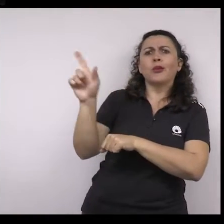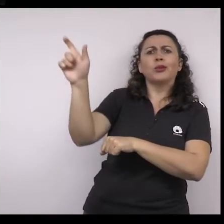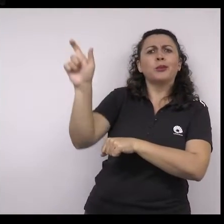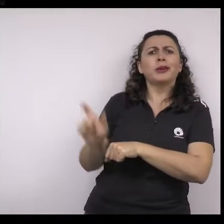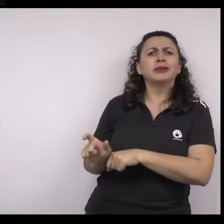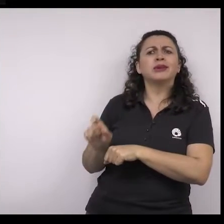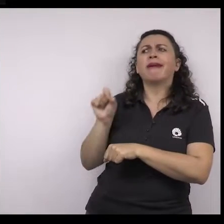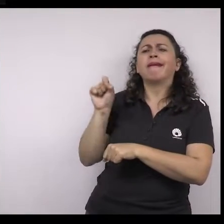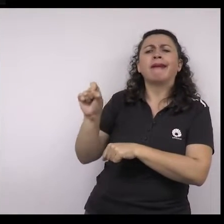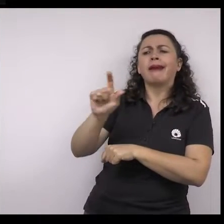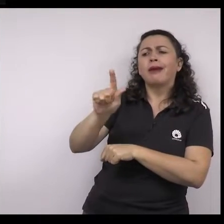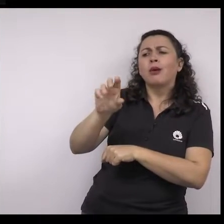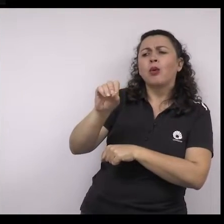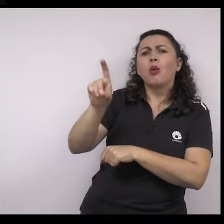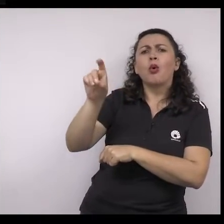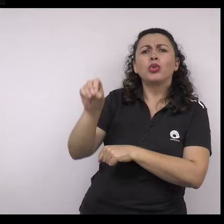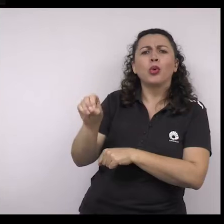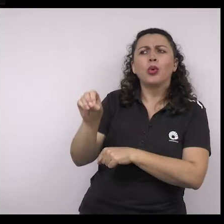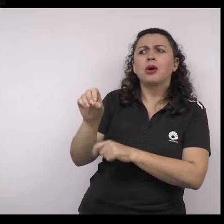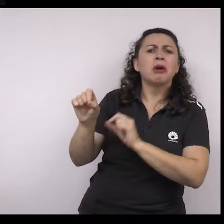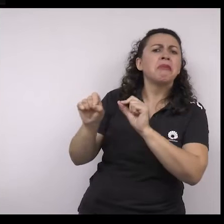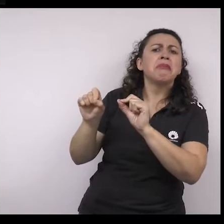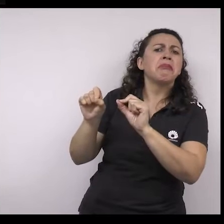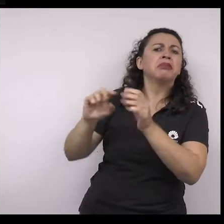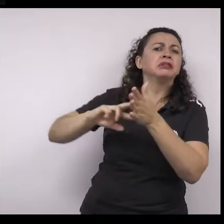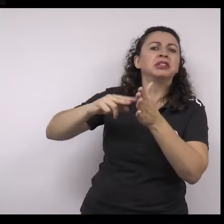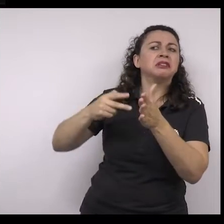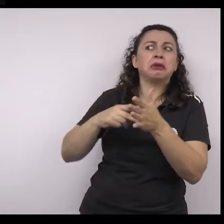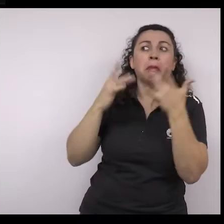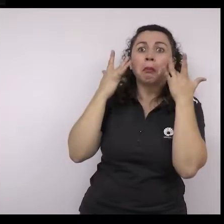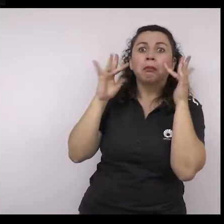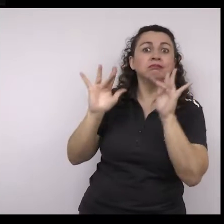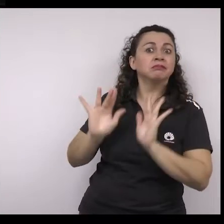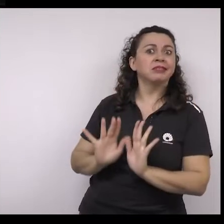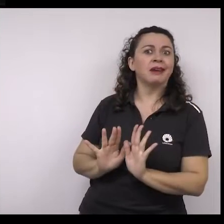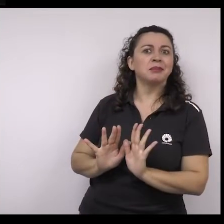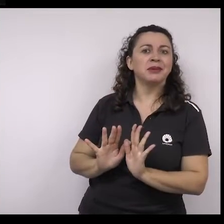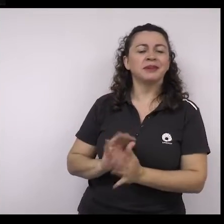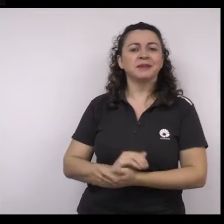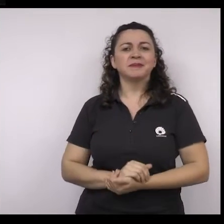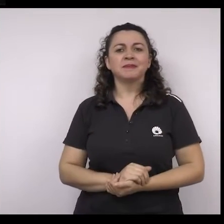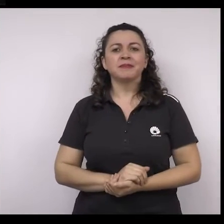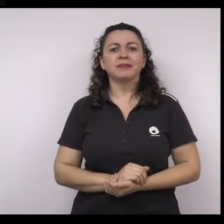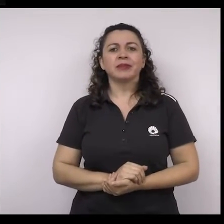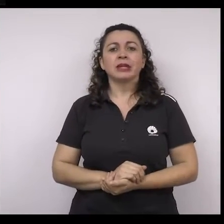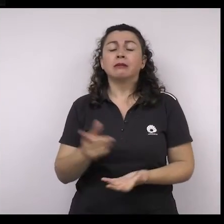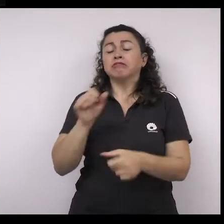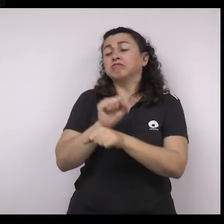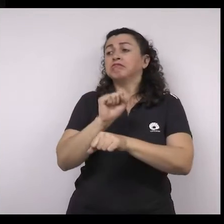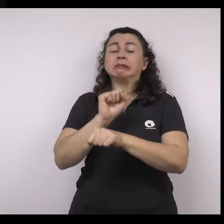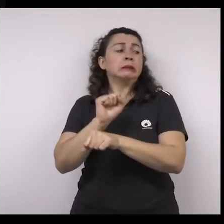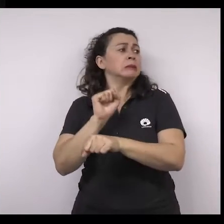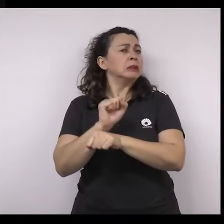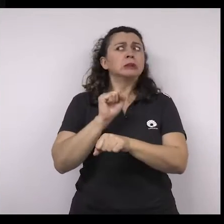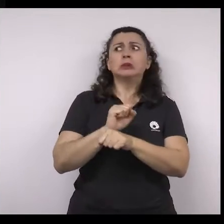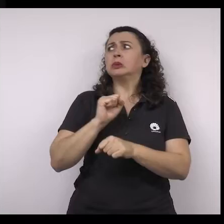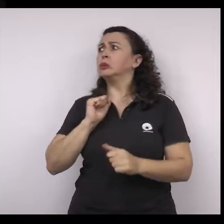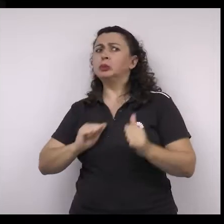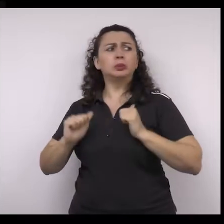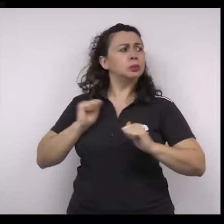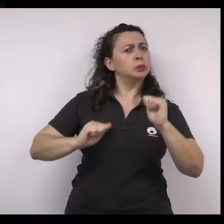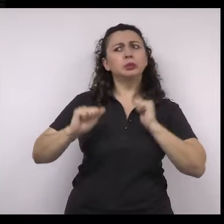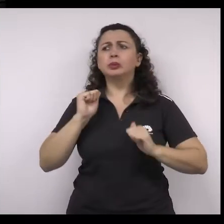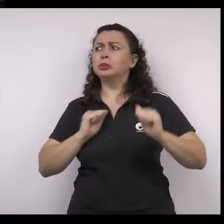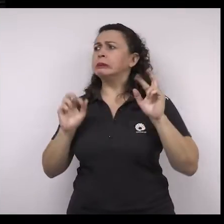personagem cujo significado dele não se sabe muito bem quem é. É uma espera, uma